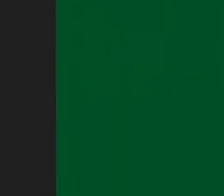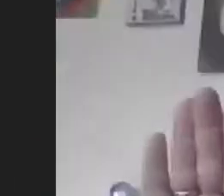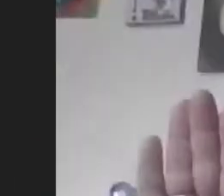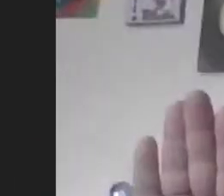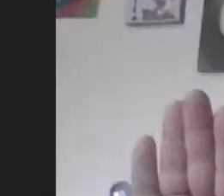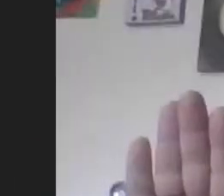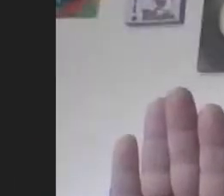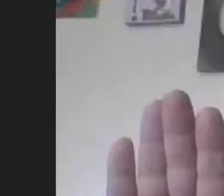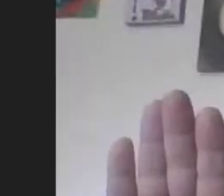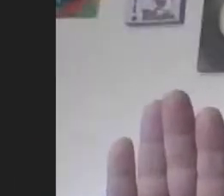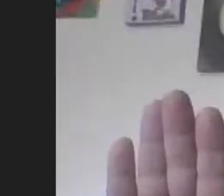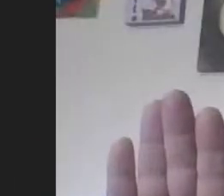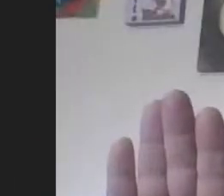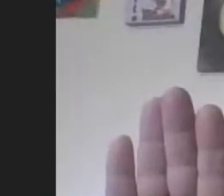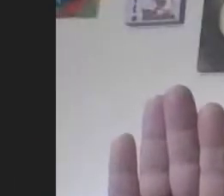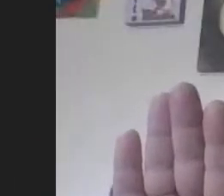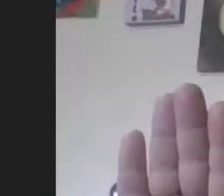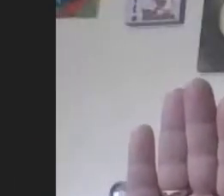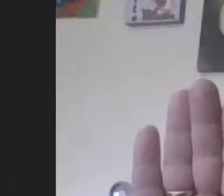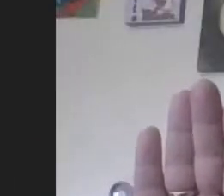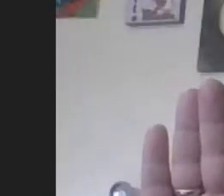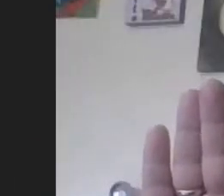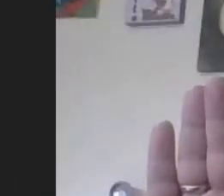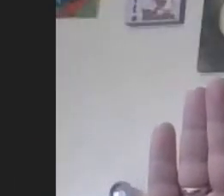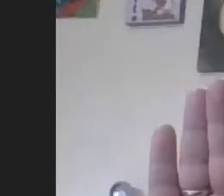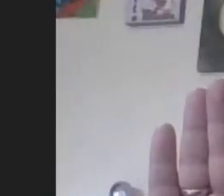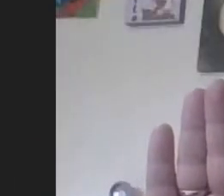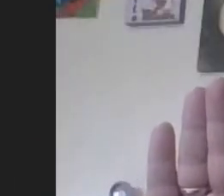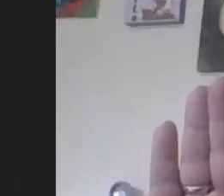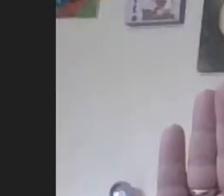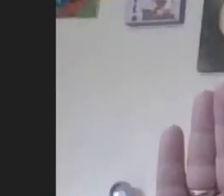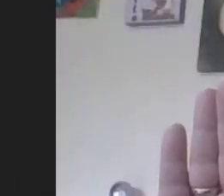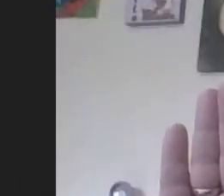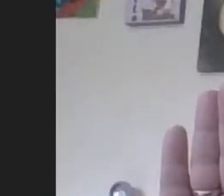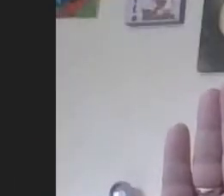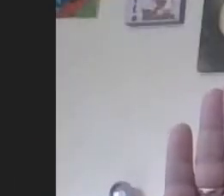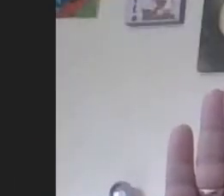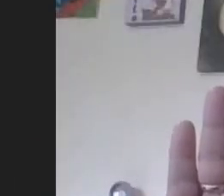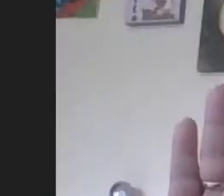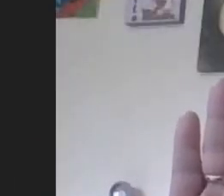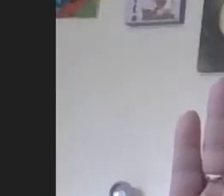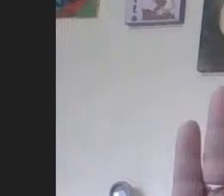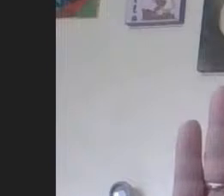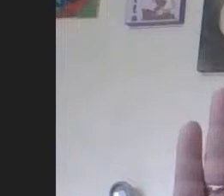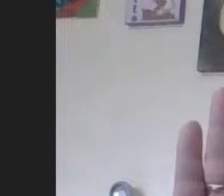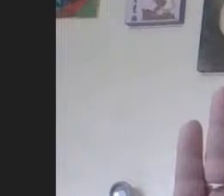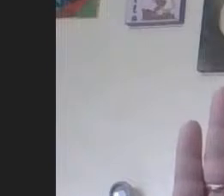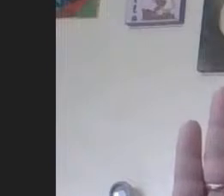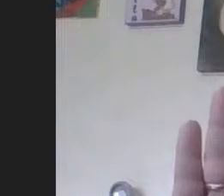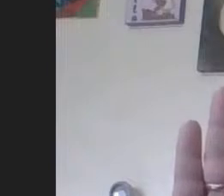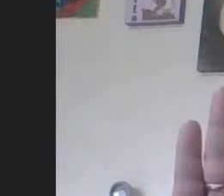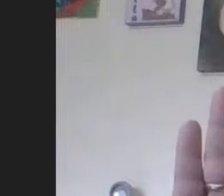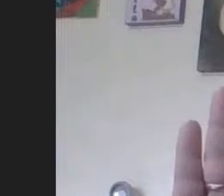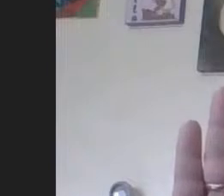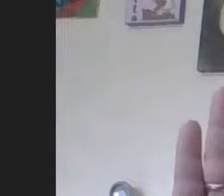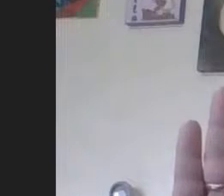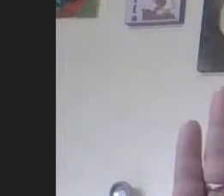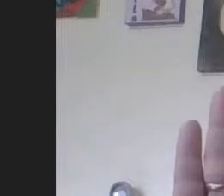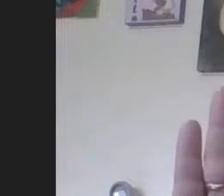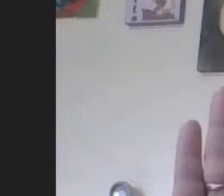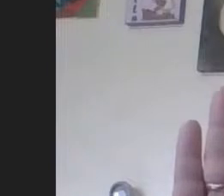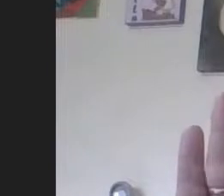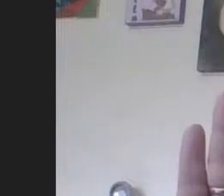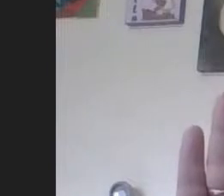Juro, no exercício da profissão de tecnólogo em agronegócios, ser fiel aos preceitos